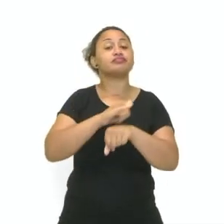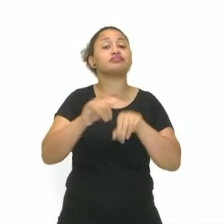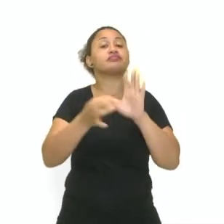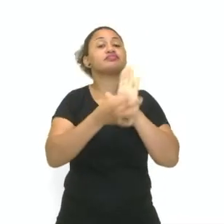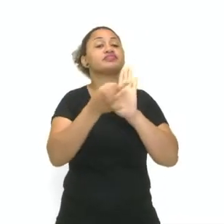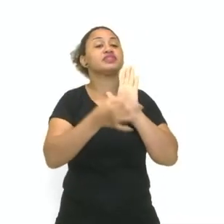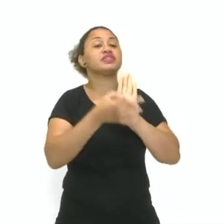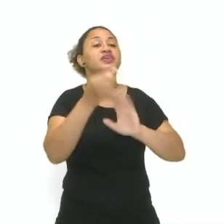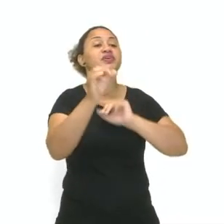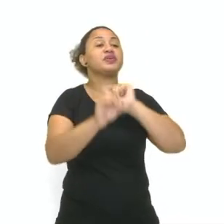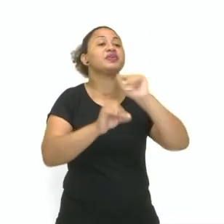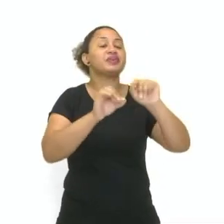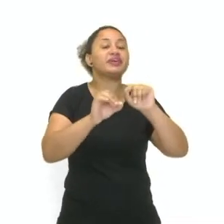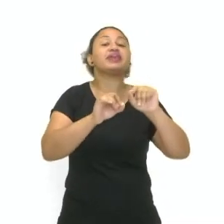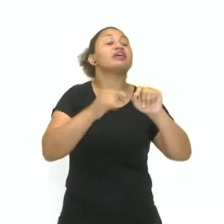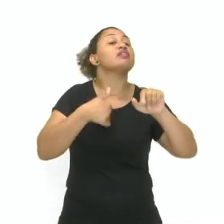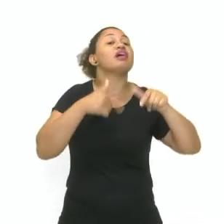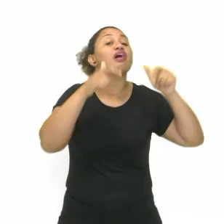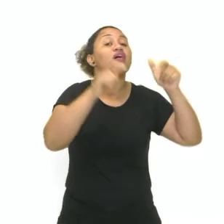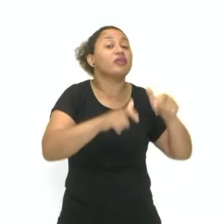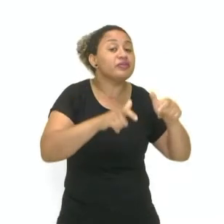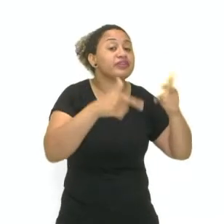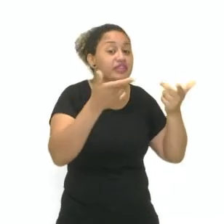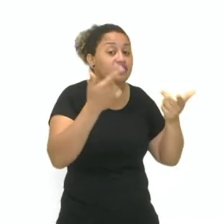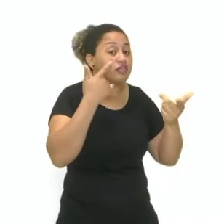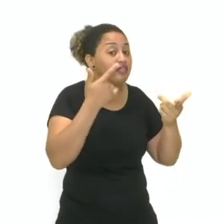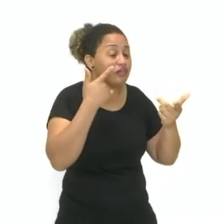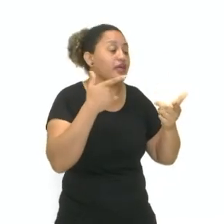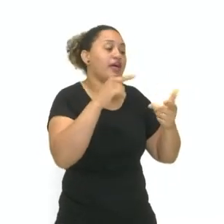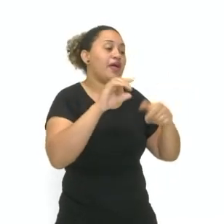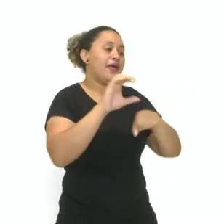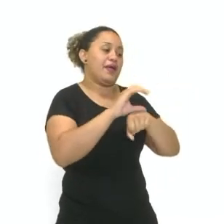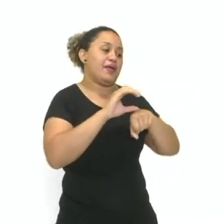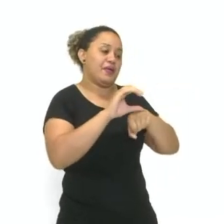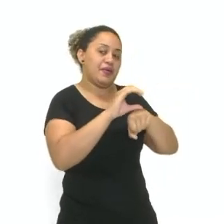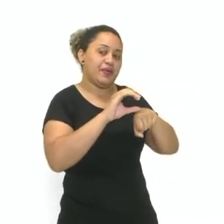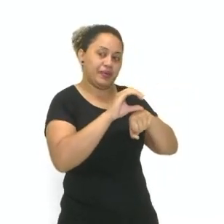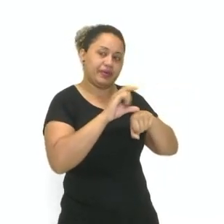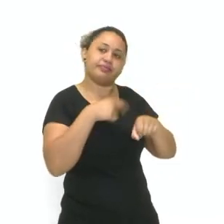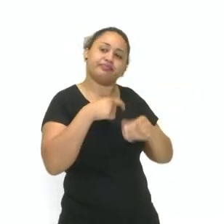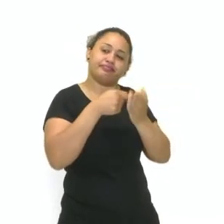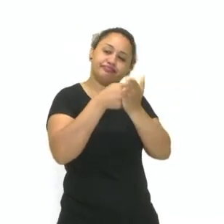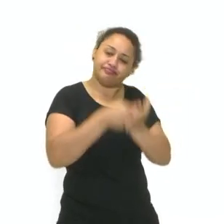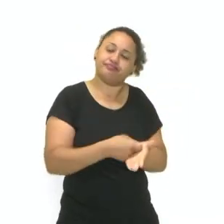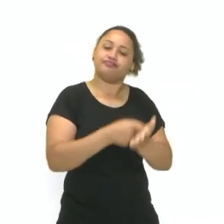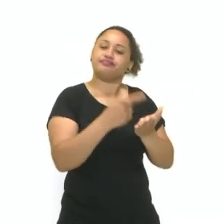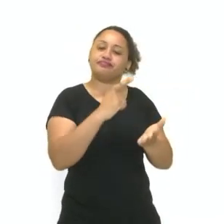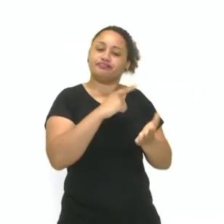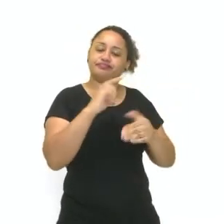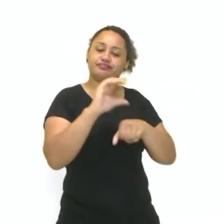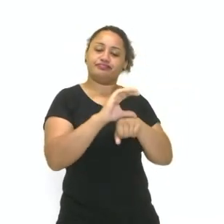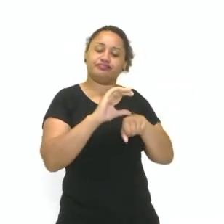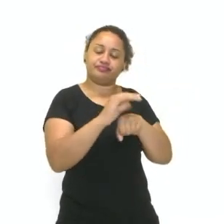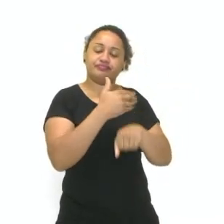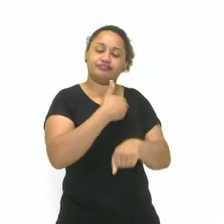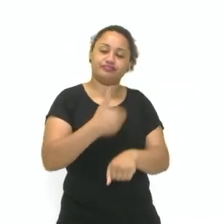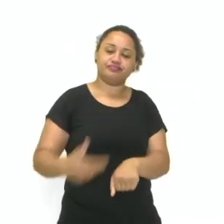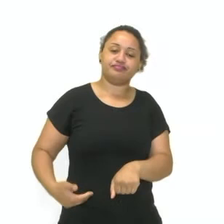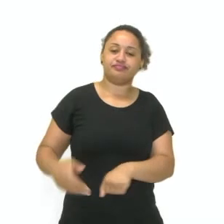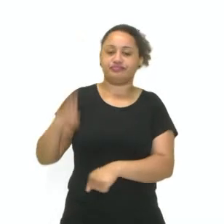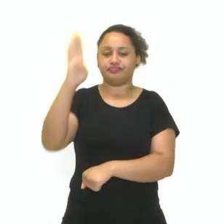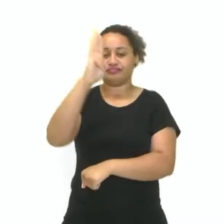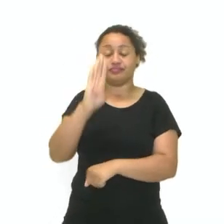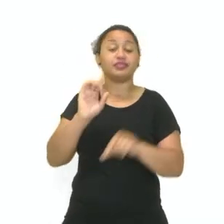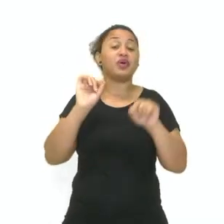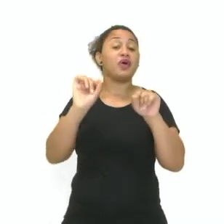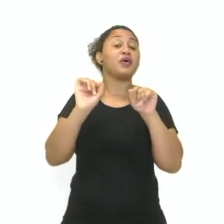à Carta Magna da Nação. Então, ao dever constitucional do Estado brasileiro de